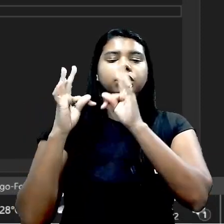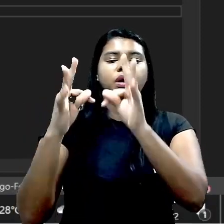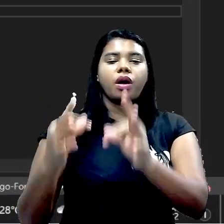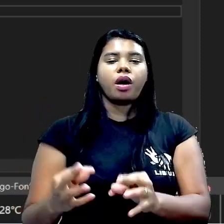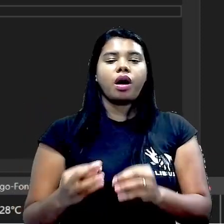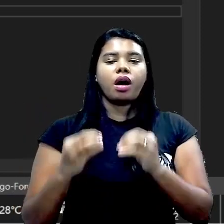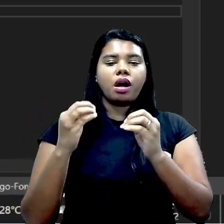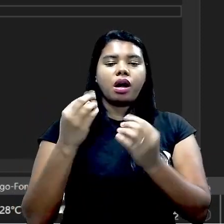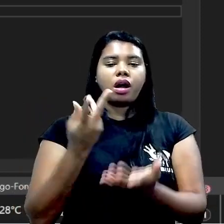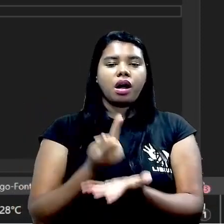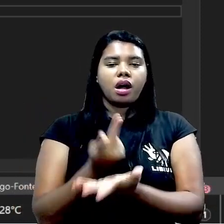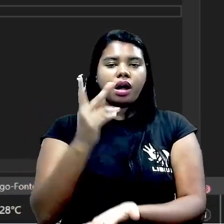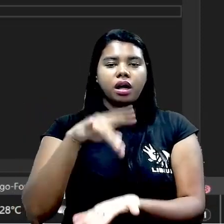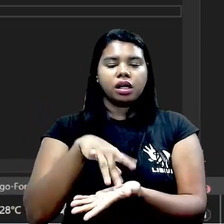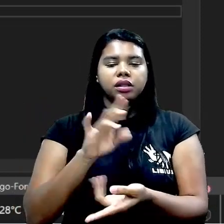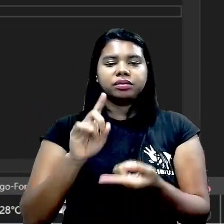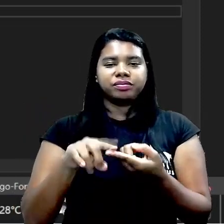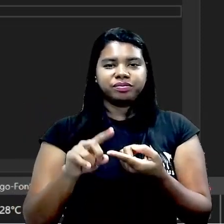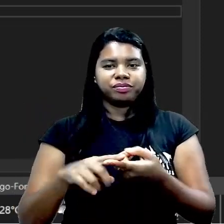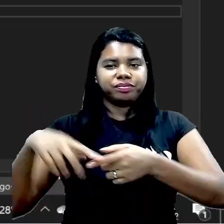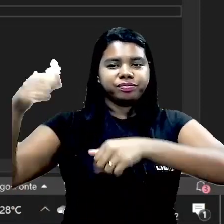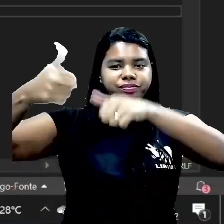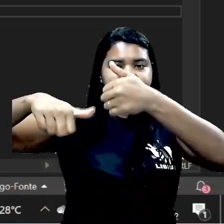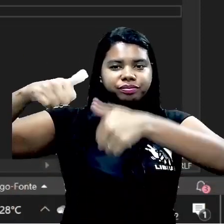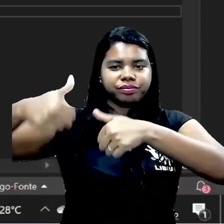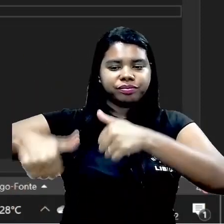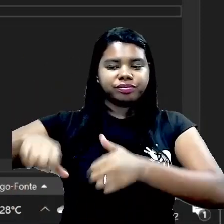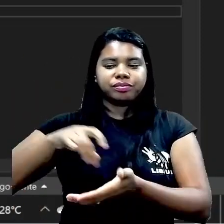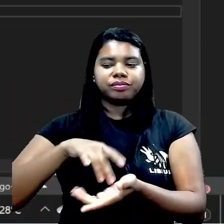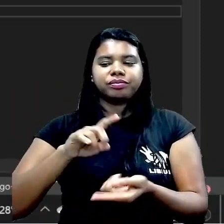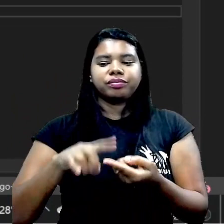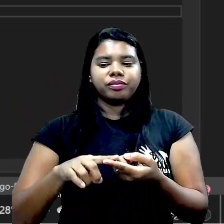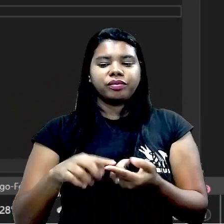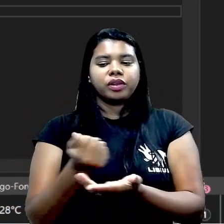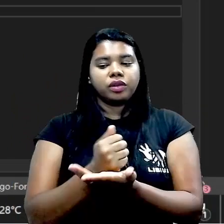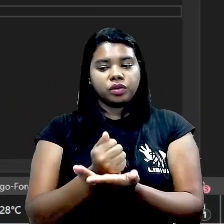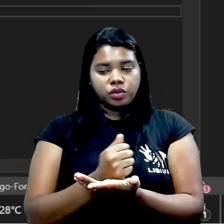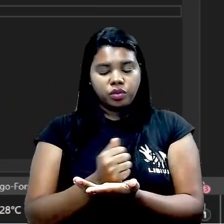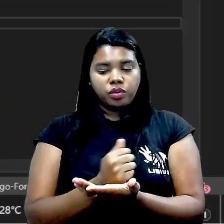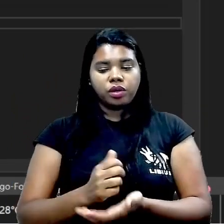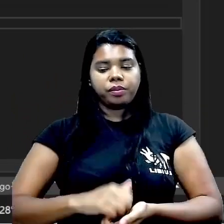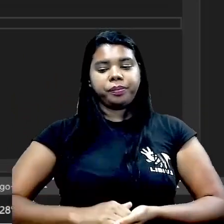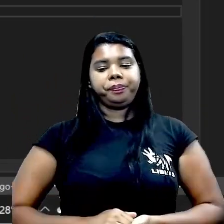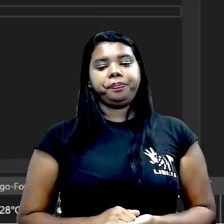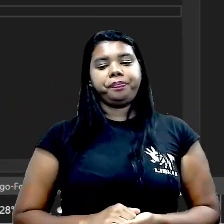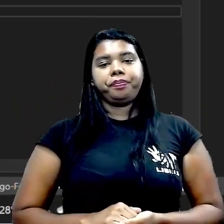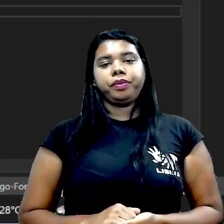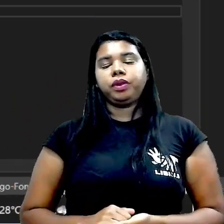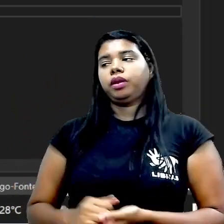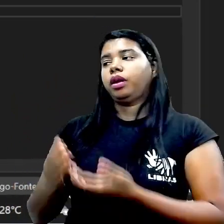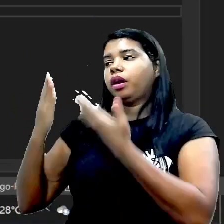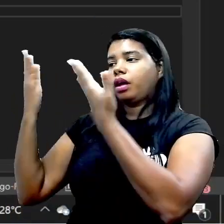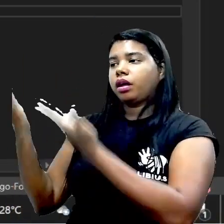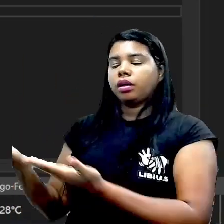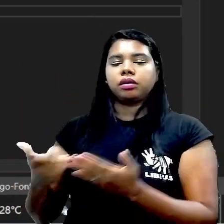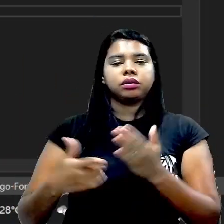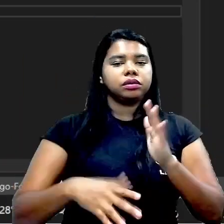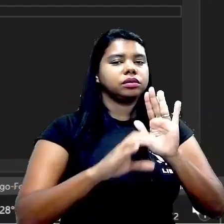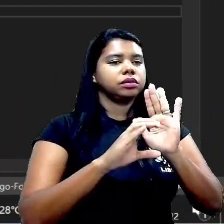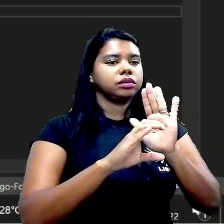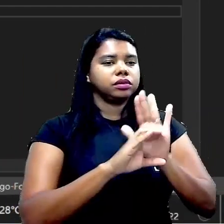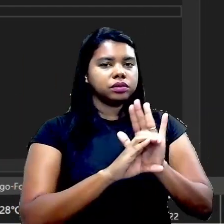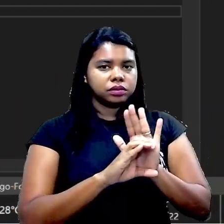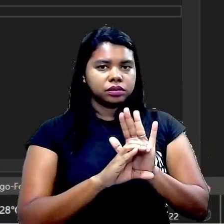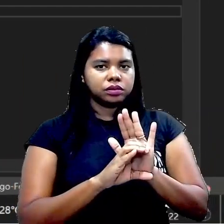o ciclo de atualização de frames de um jogo, de um game. Né? Isso aqui não é um código trivial. Né? Então